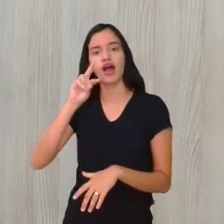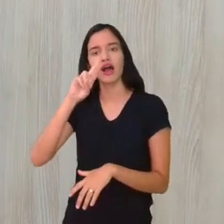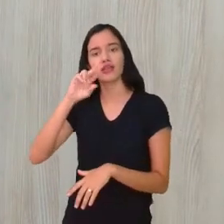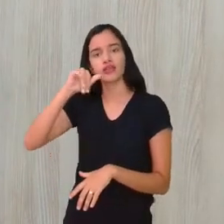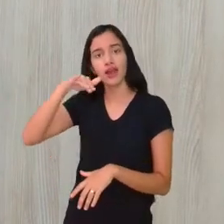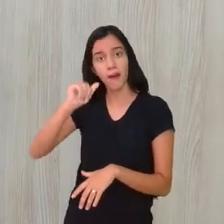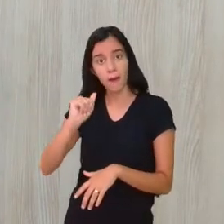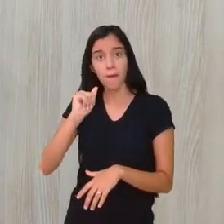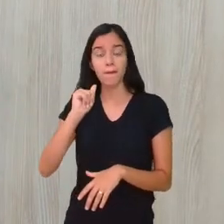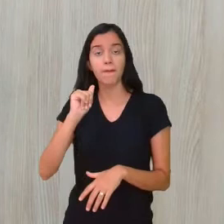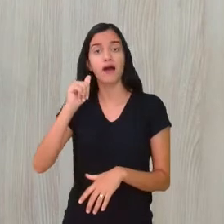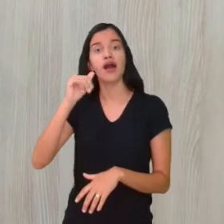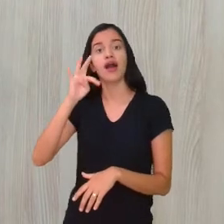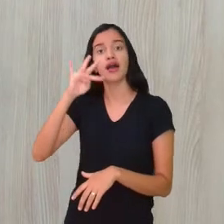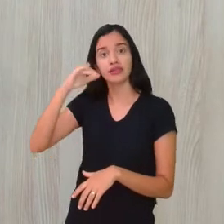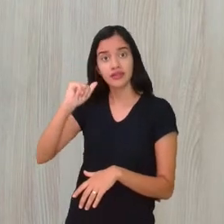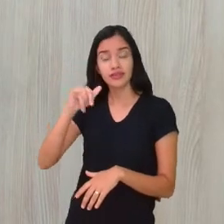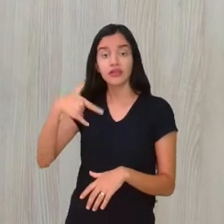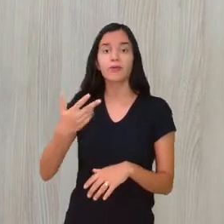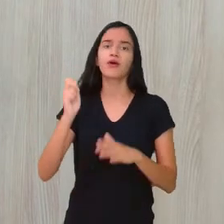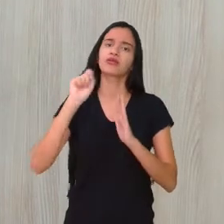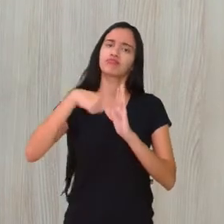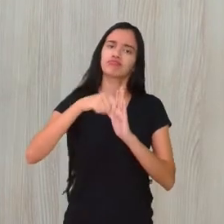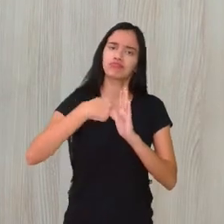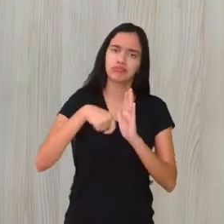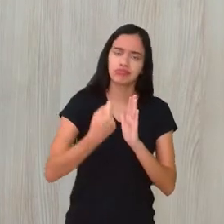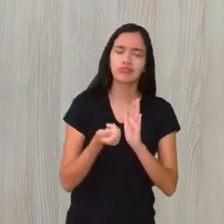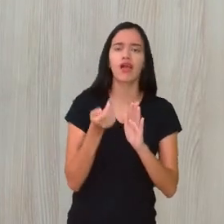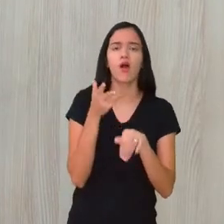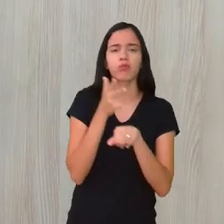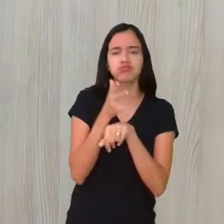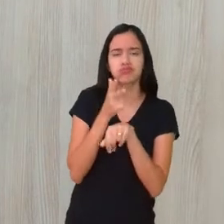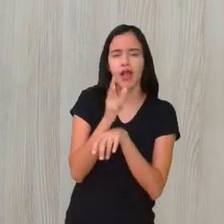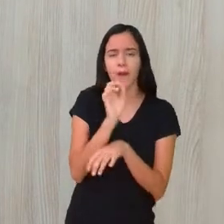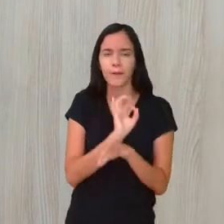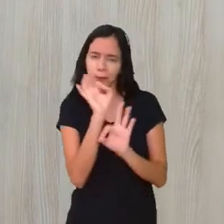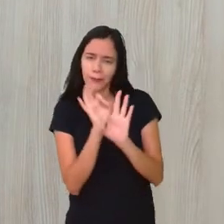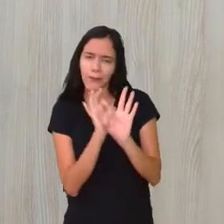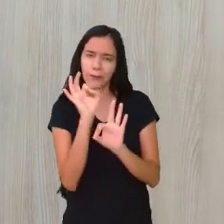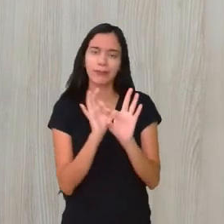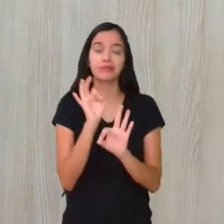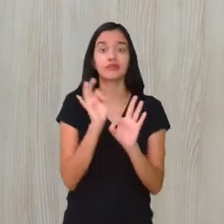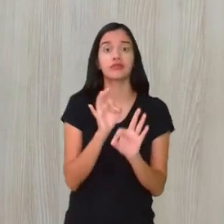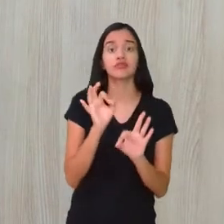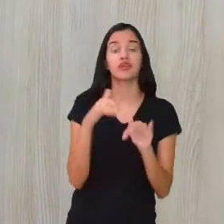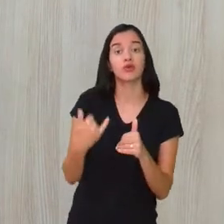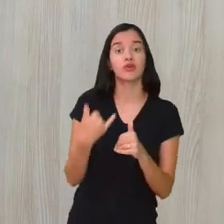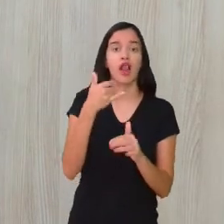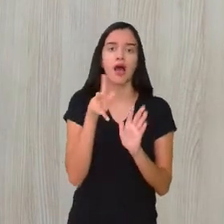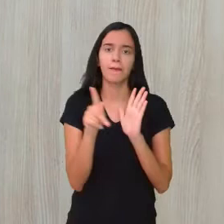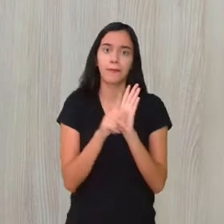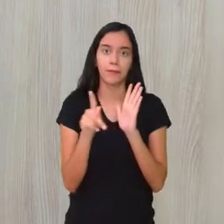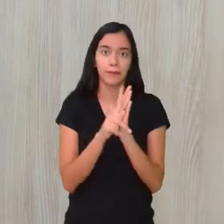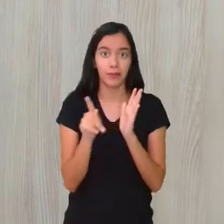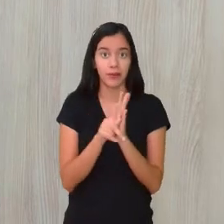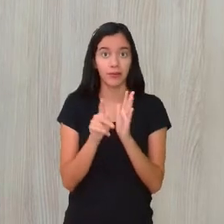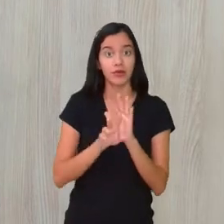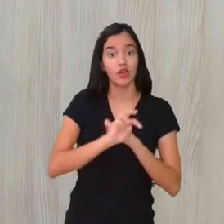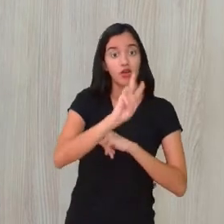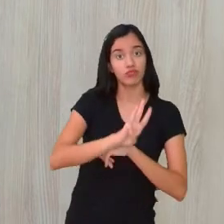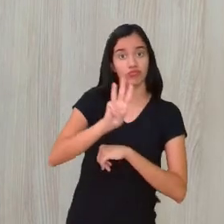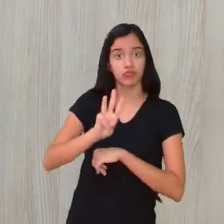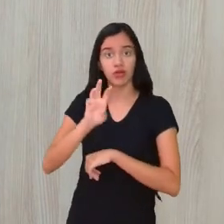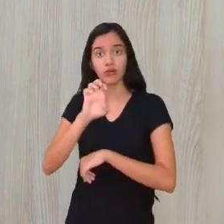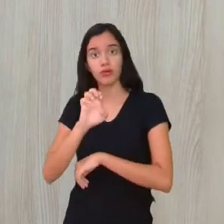inclusive, gravar, fazer ela bem gravadinha, bem bonitinha com o seu próprio celular e mandar para o Ensine. A gente está